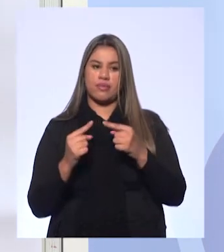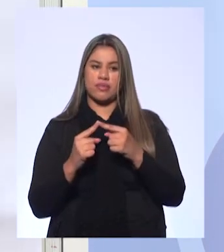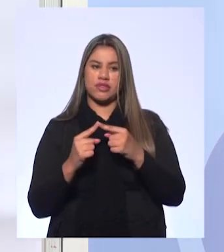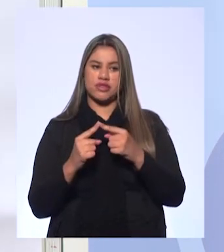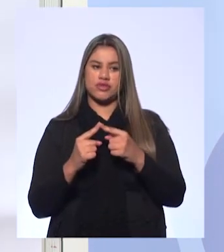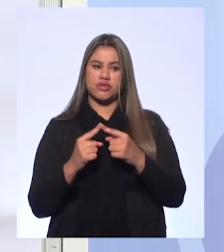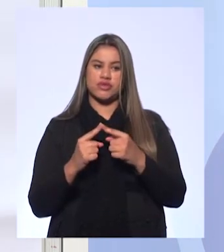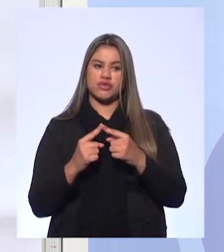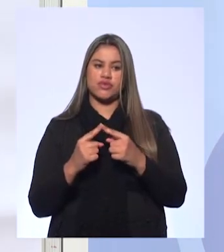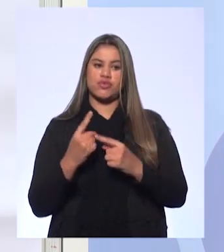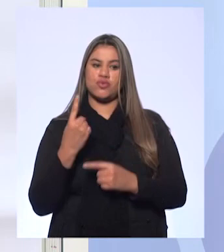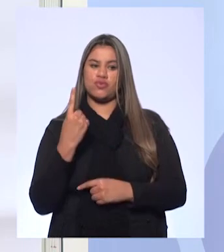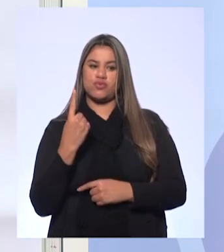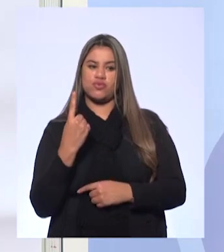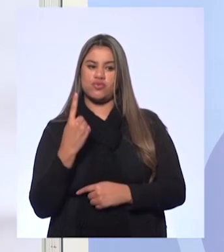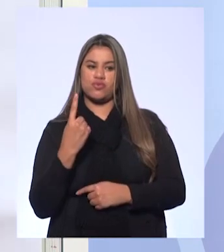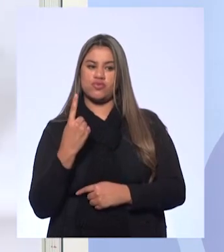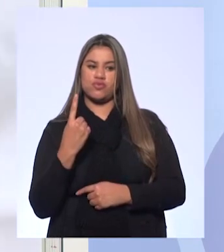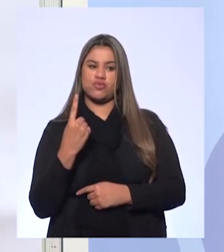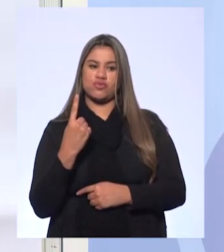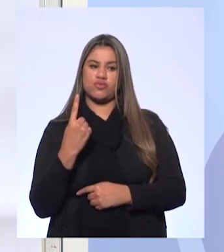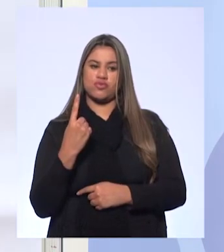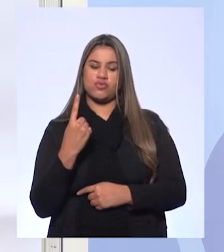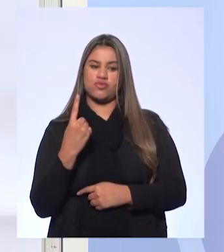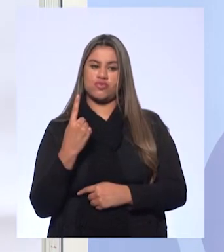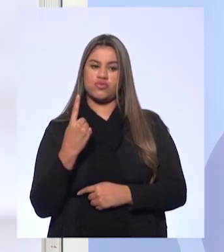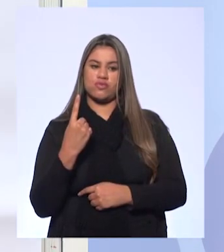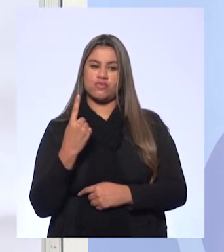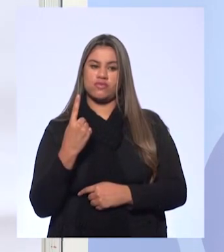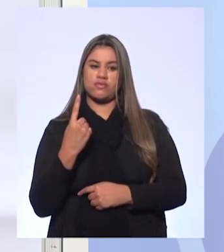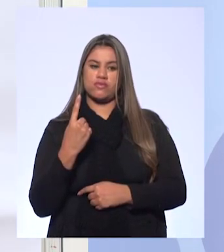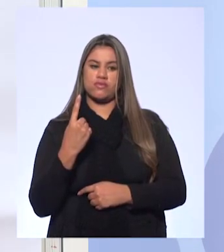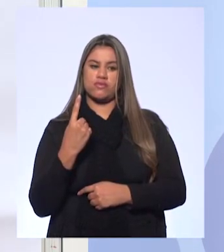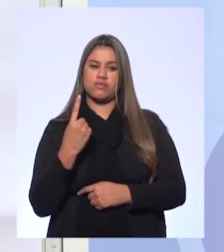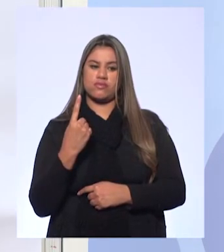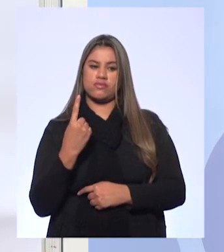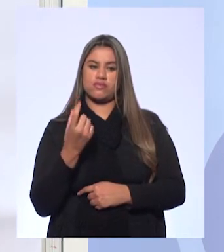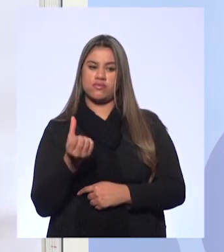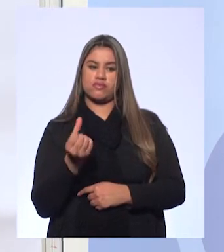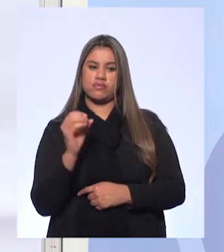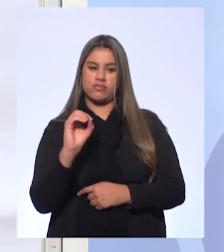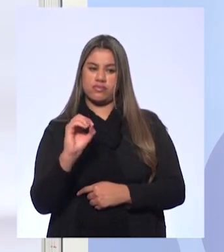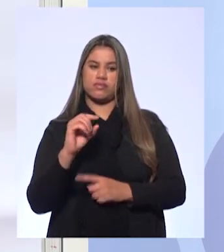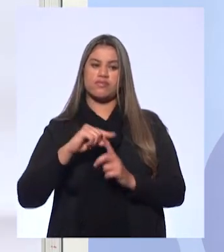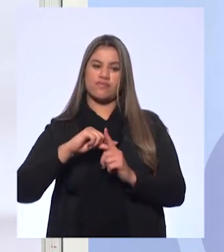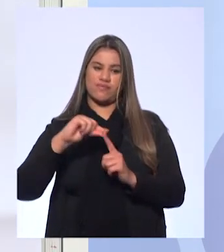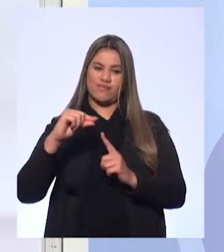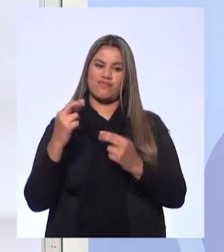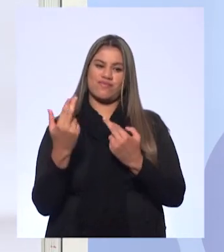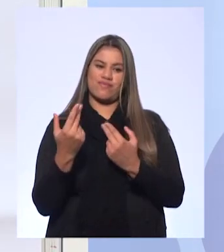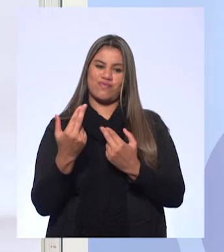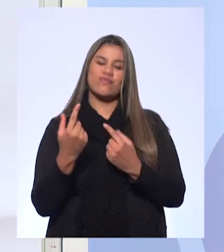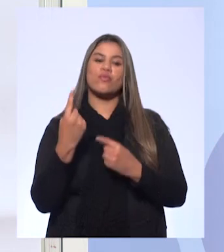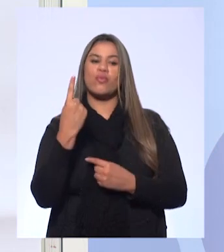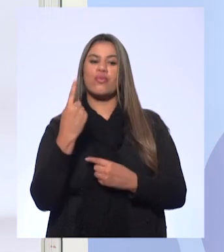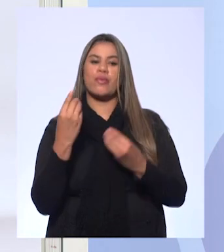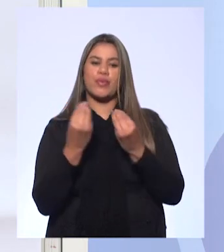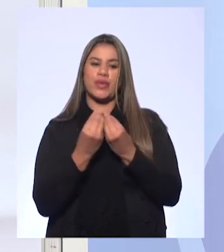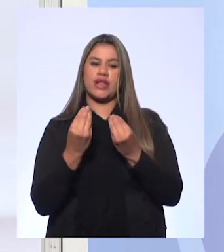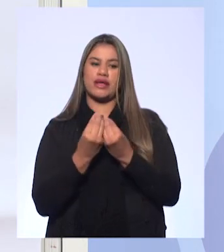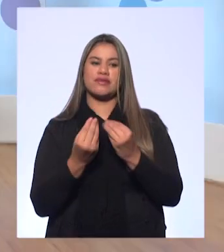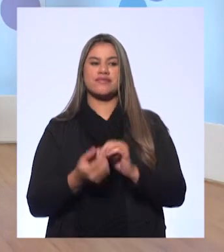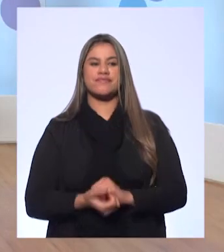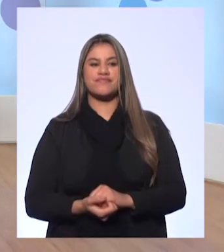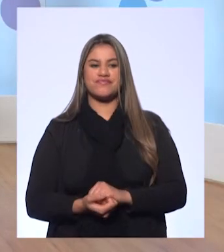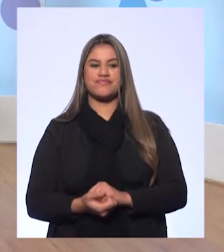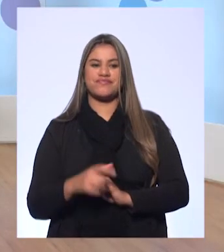sozinho, é 160, e o total lá na tabelinha, 160 U também, porque é apenas uma molécula. A